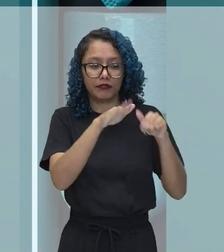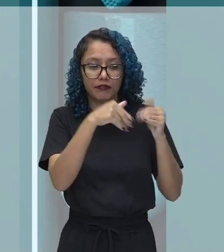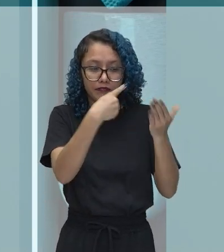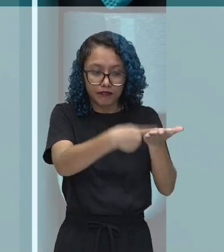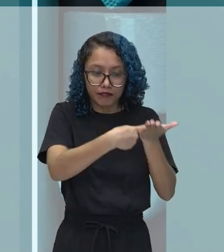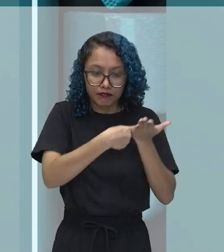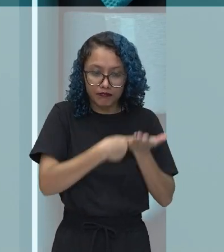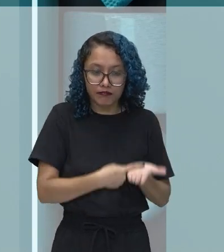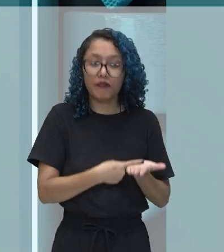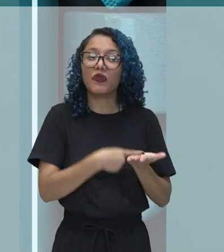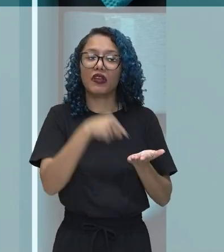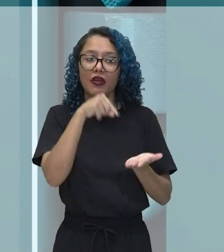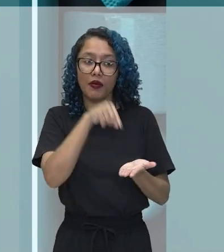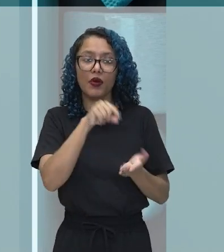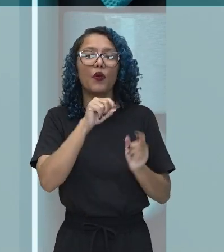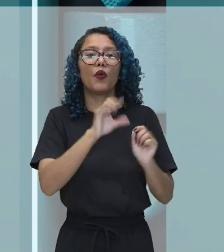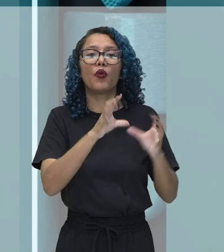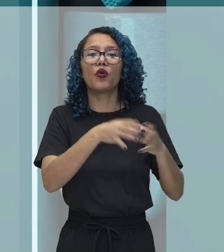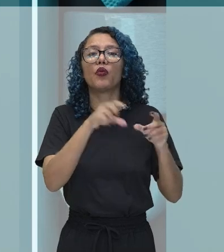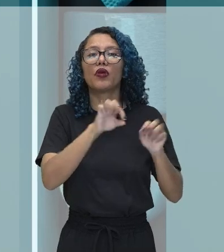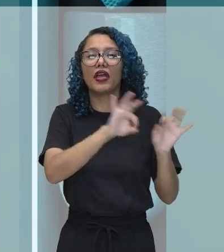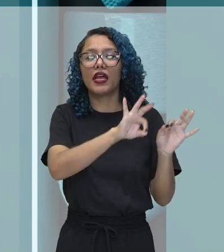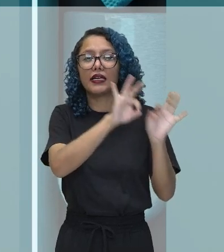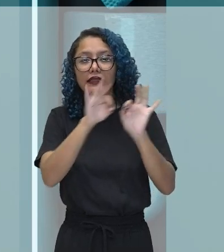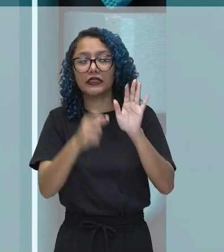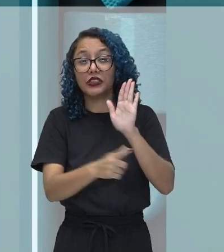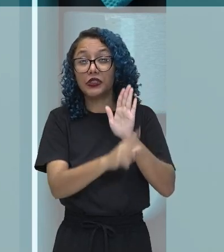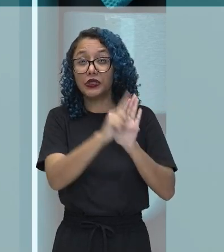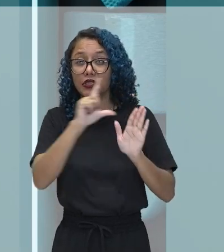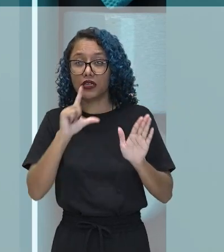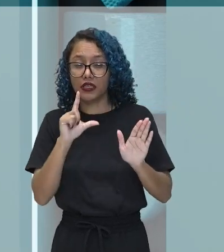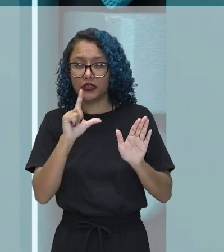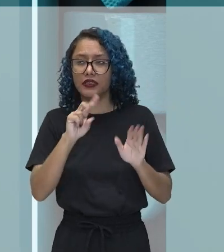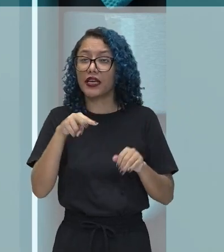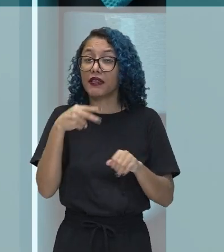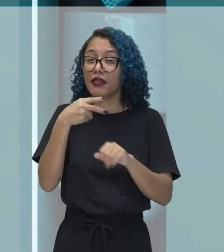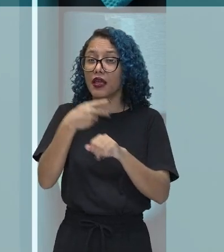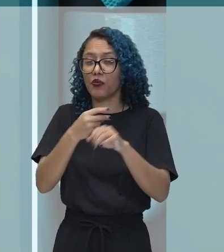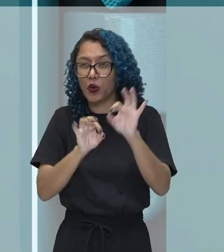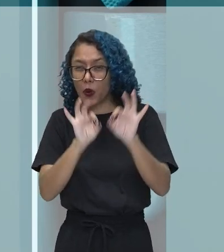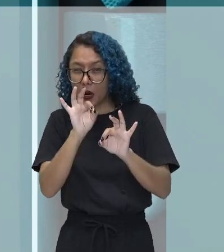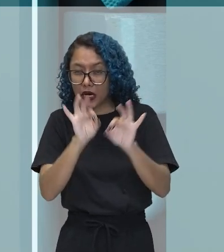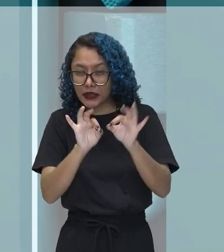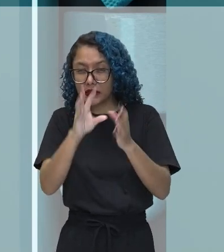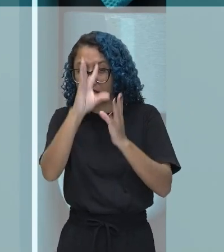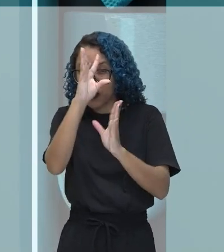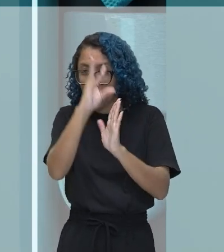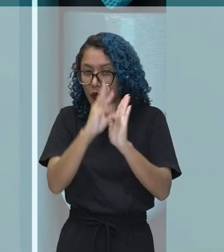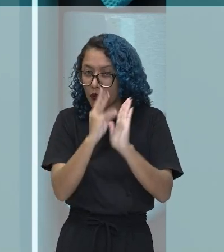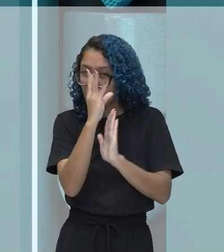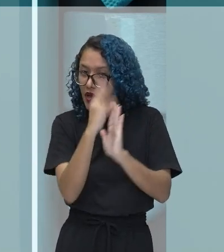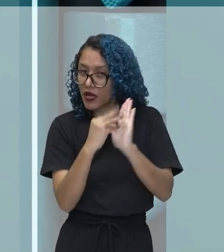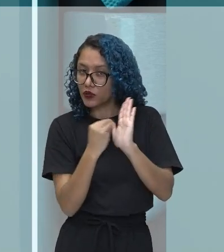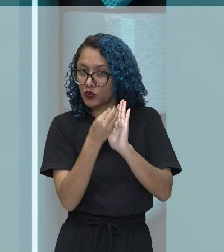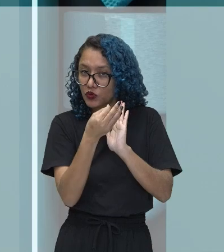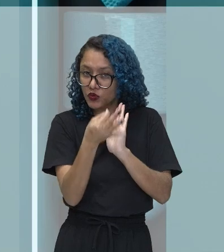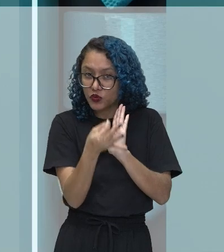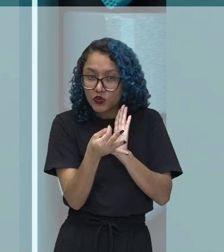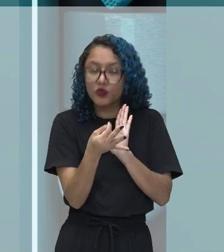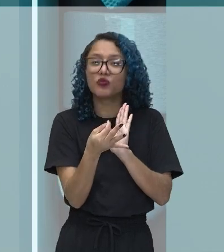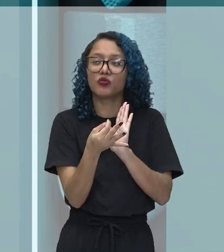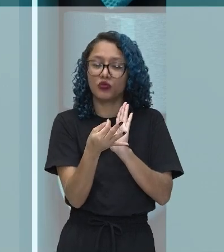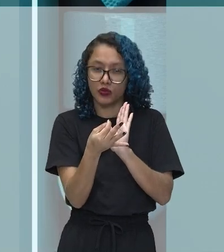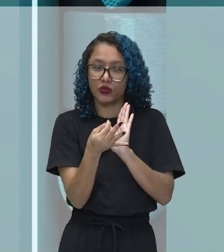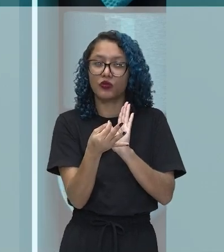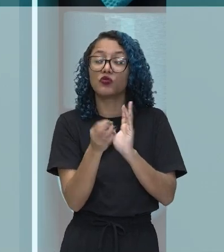filmes antes do público e eles fazem uma resenha, né? Eles vão fazer essa resenha crítica, fazendo essa resenha